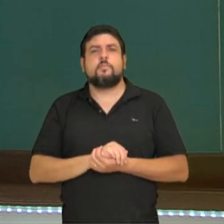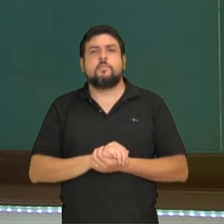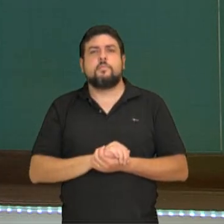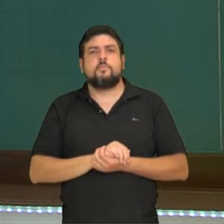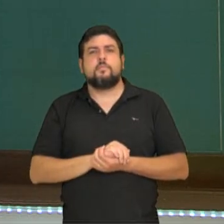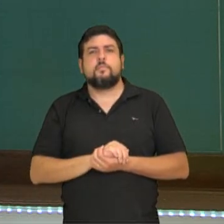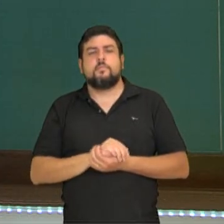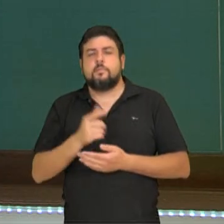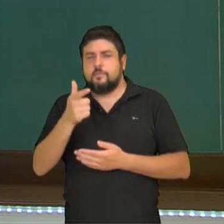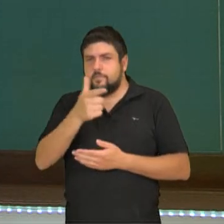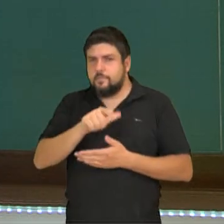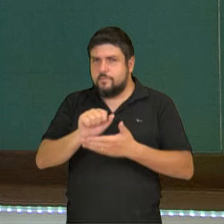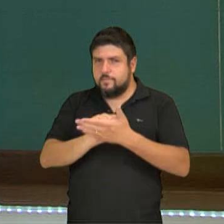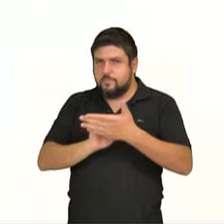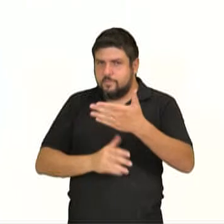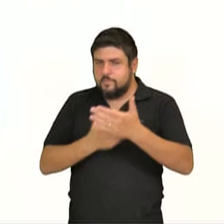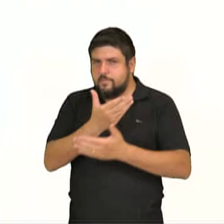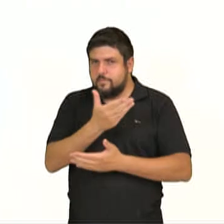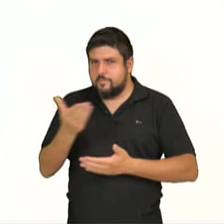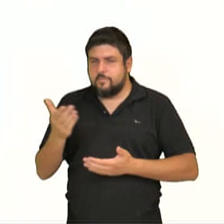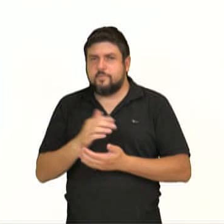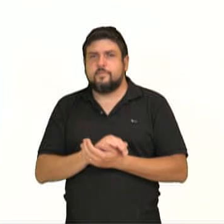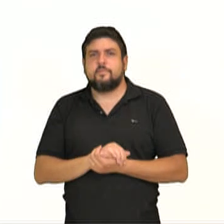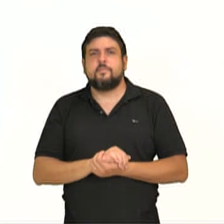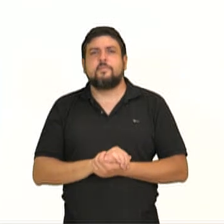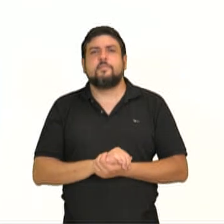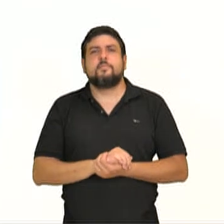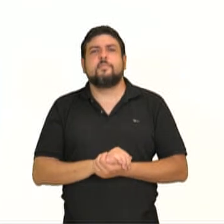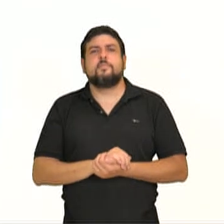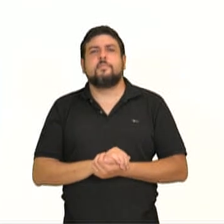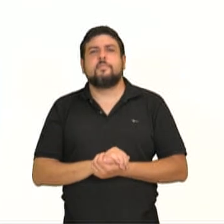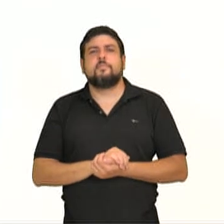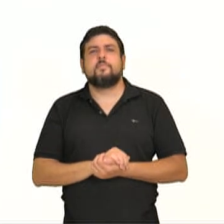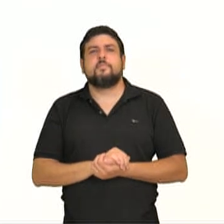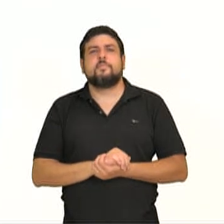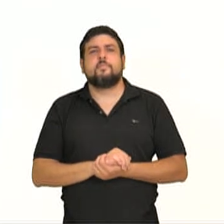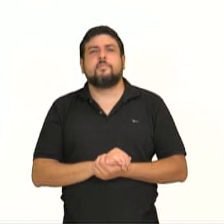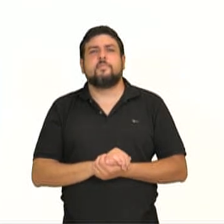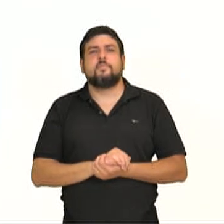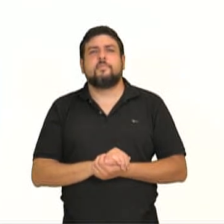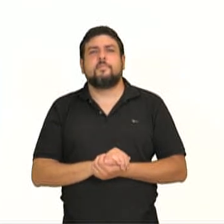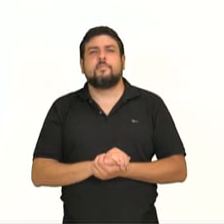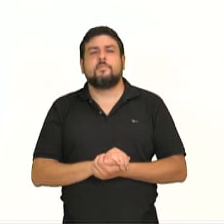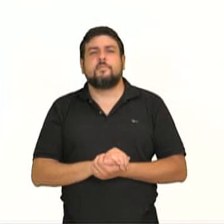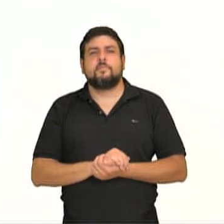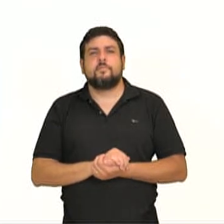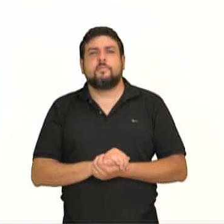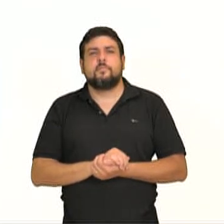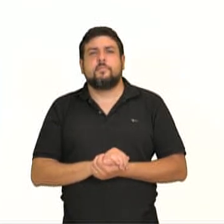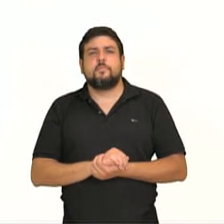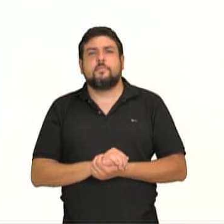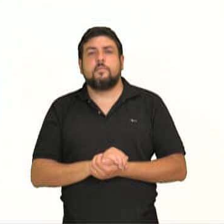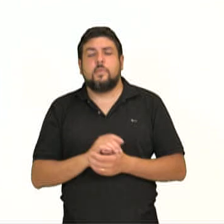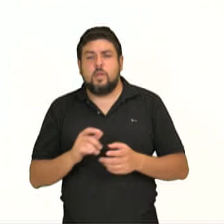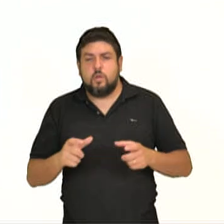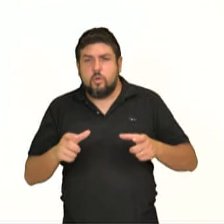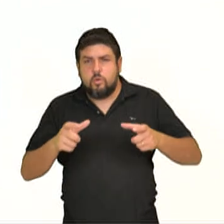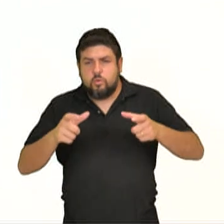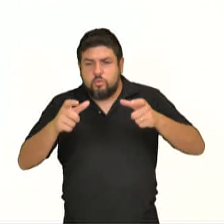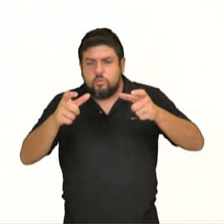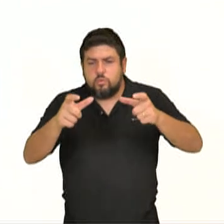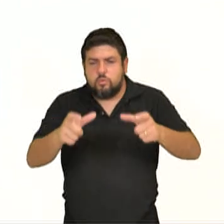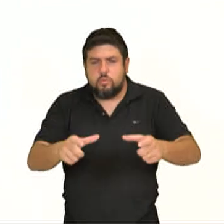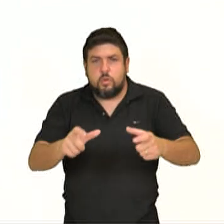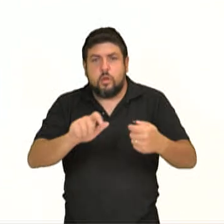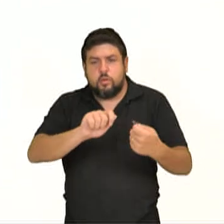trago mais um exercício para vocês. Vamos trabalhar aí. A representação de um local por meio de um desenho